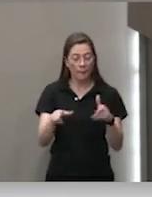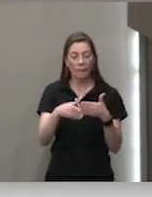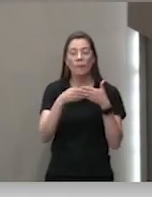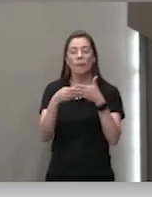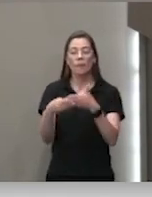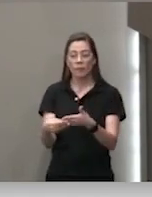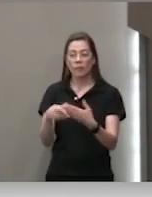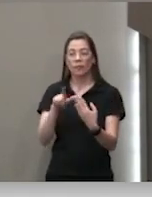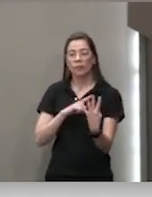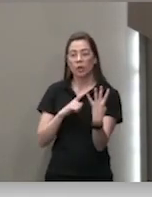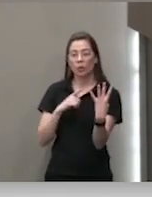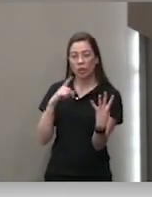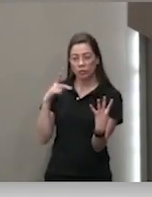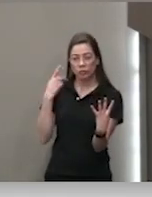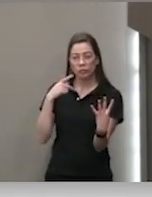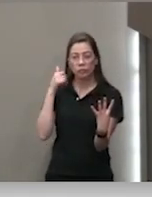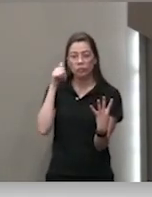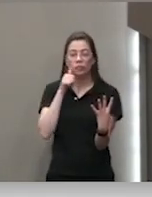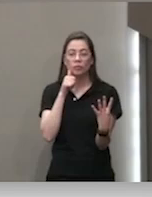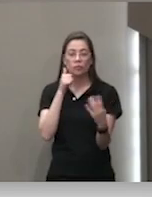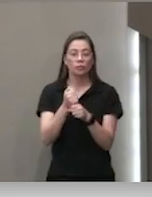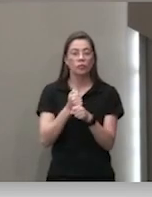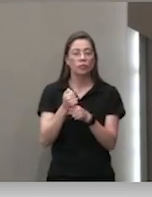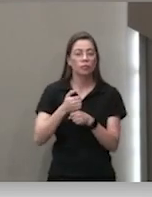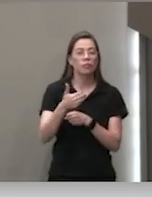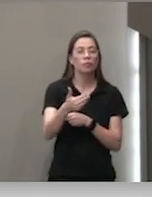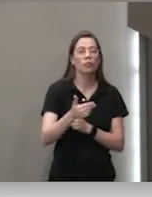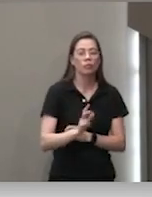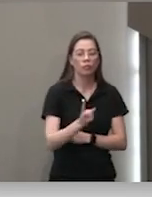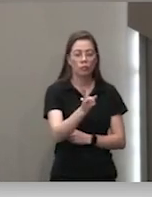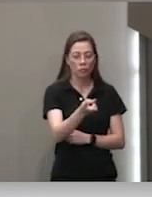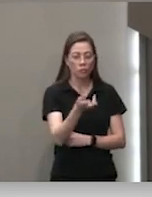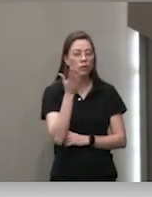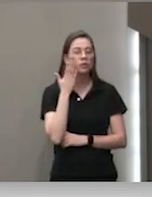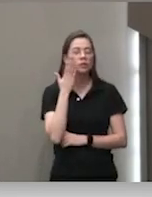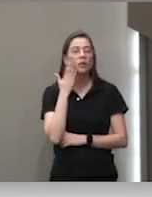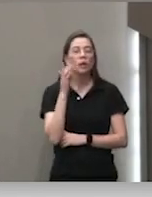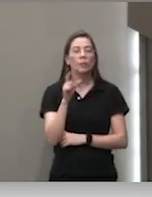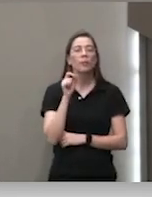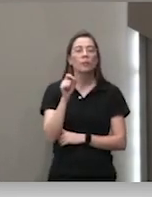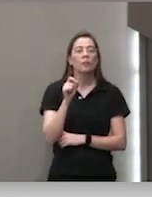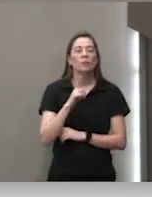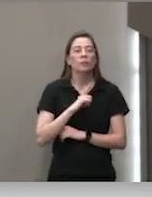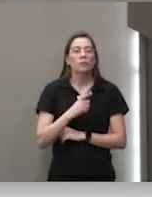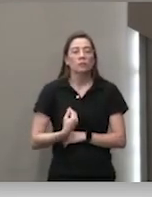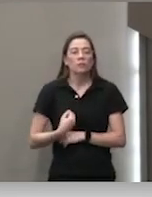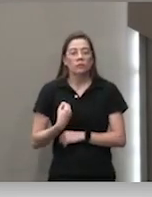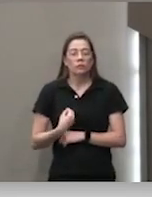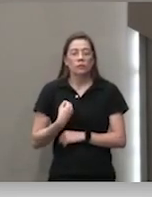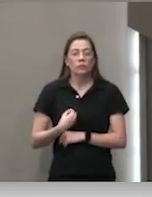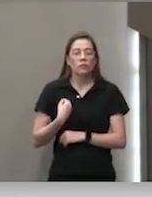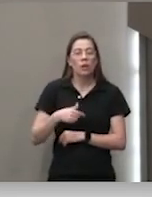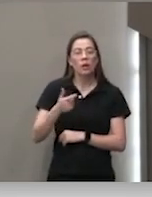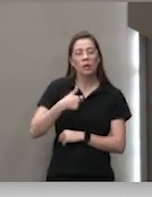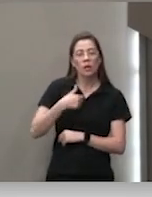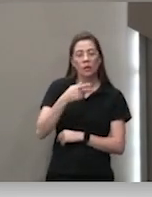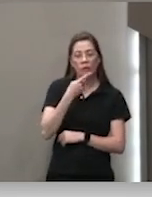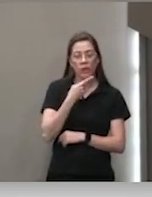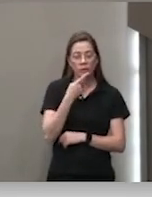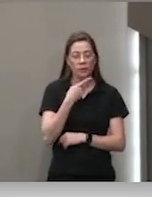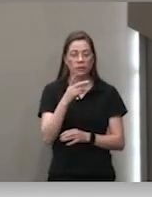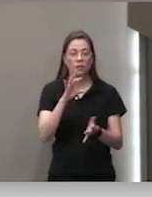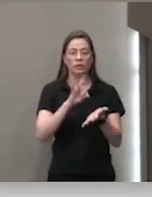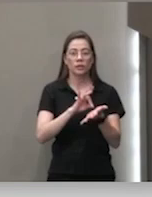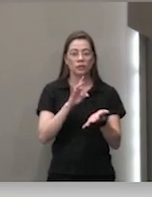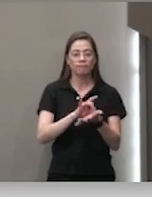vereadoras mulheres aqui na casa, e vamos ter o ano que vem também, elas sabem muito bem, né, o que o vereador Gleice está falando, e que, de